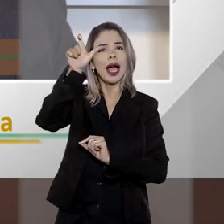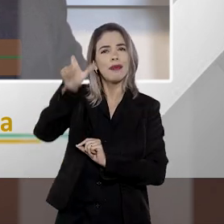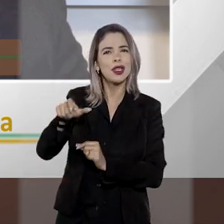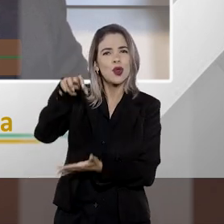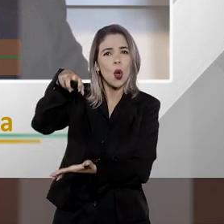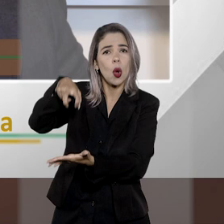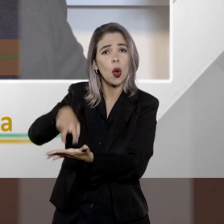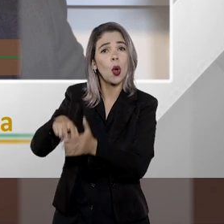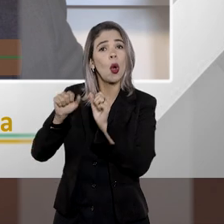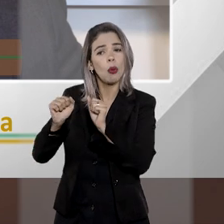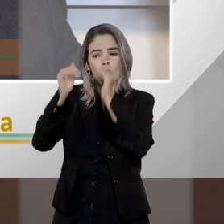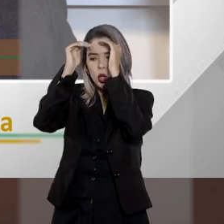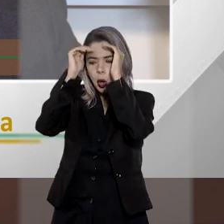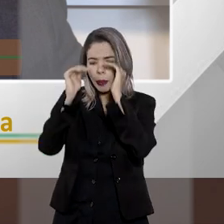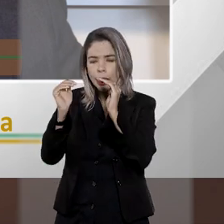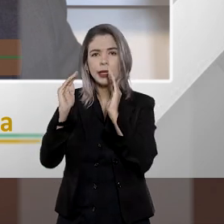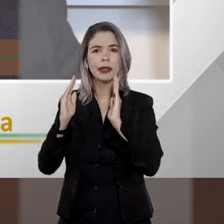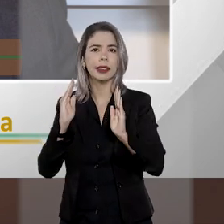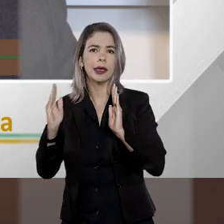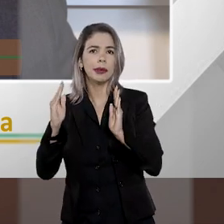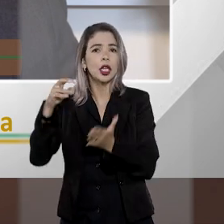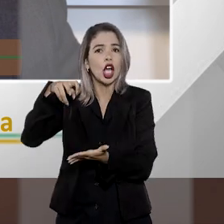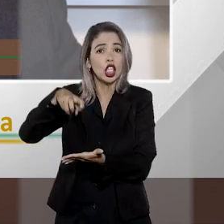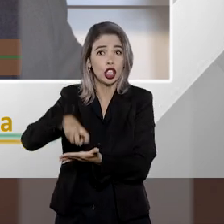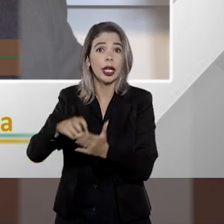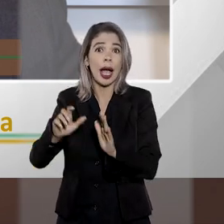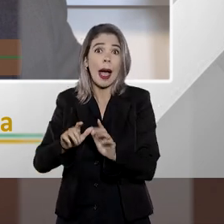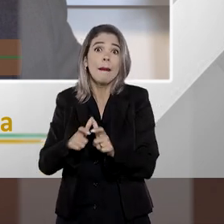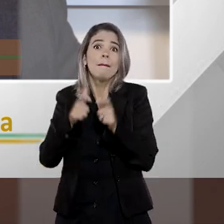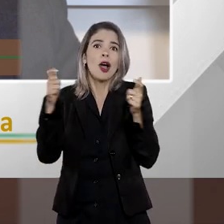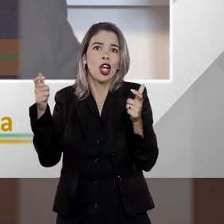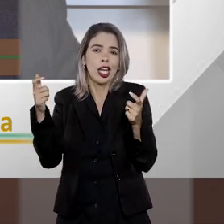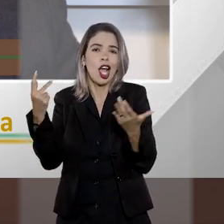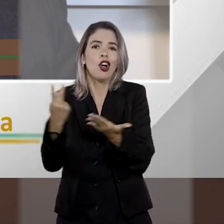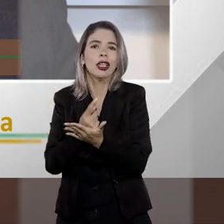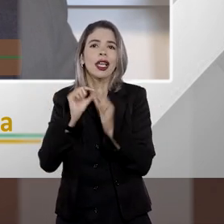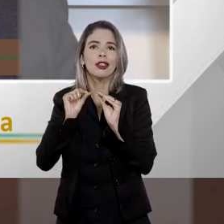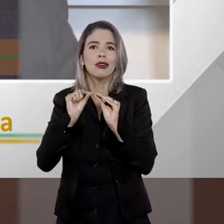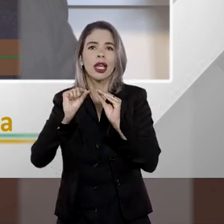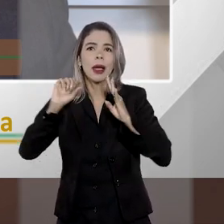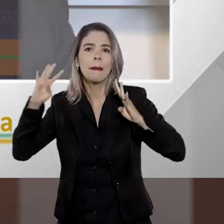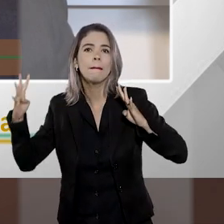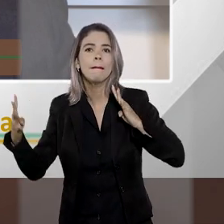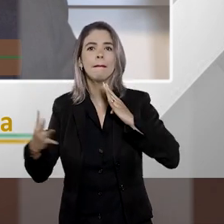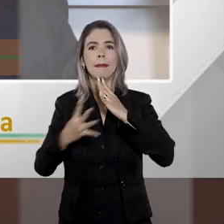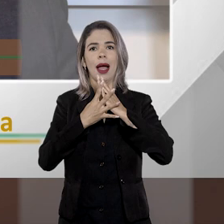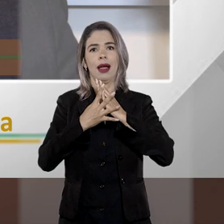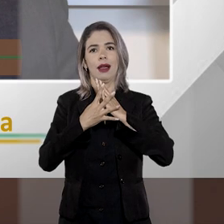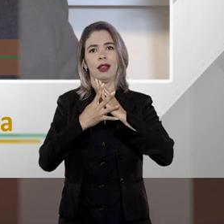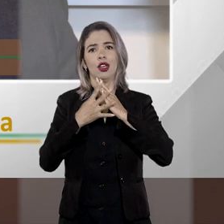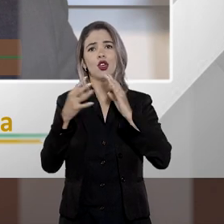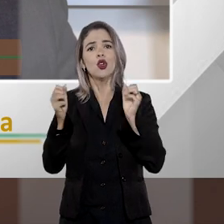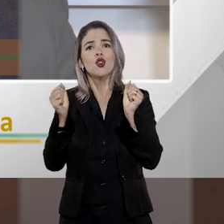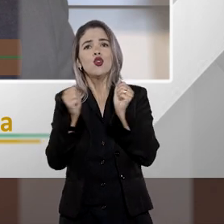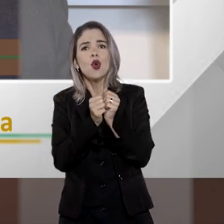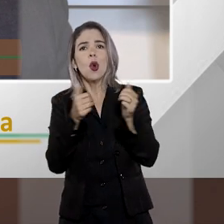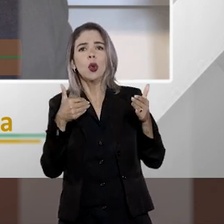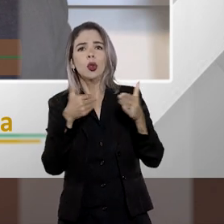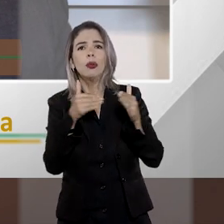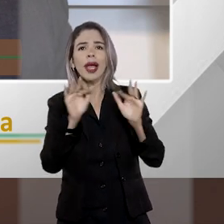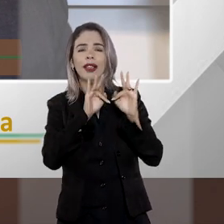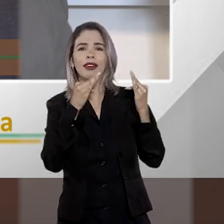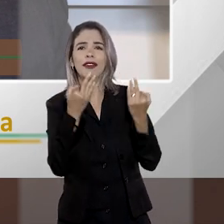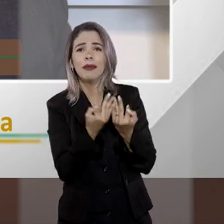condenado possa cumprir a sua pena em regime fechado, na maioria das vezes, junto a seus familiares, por medida de